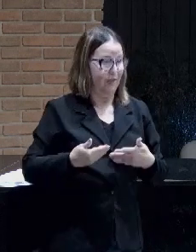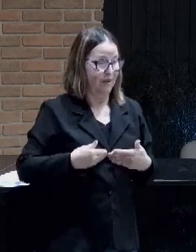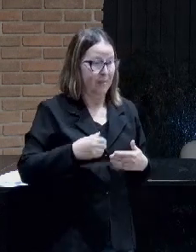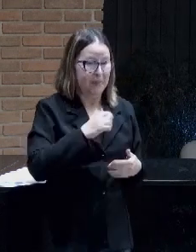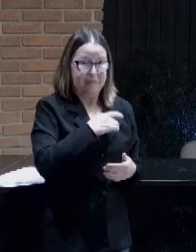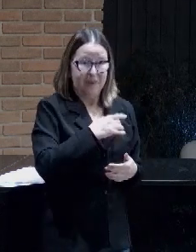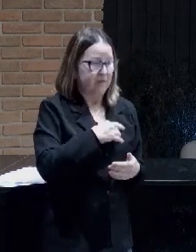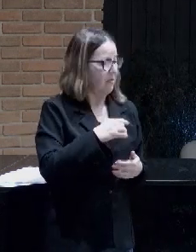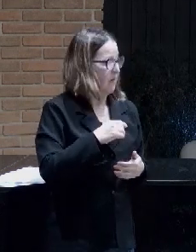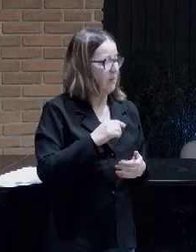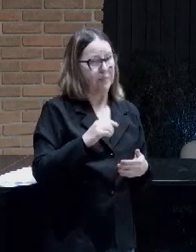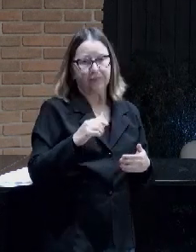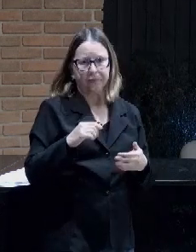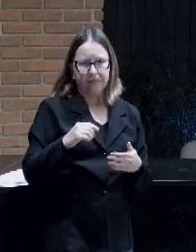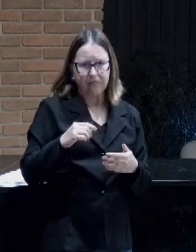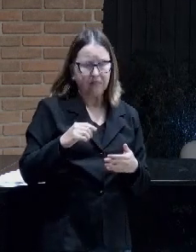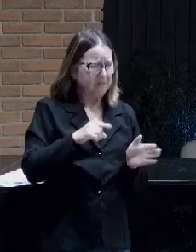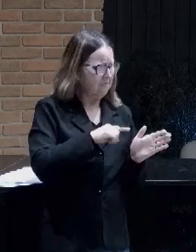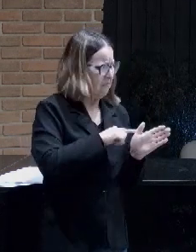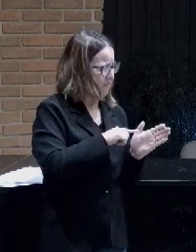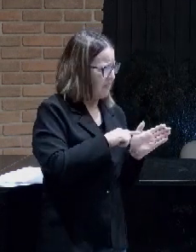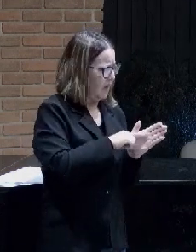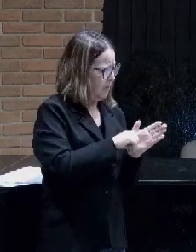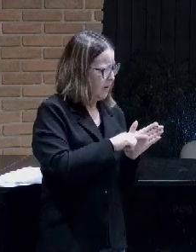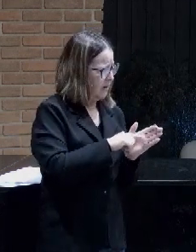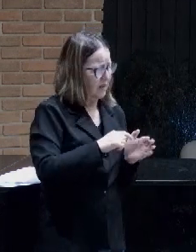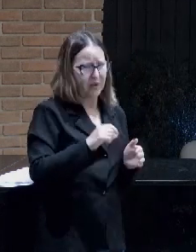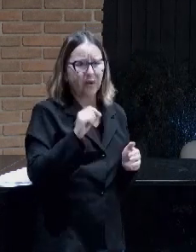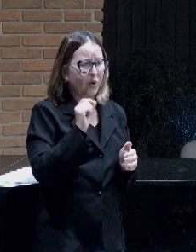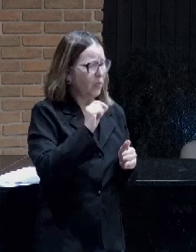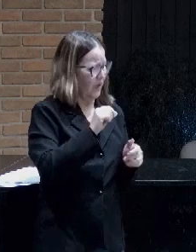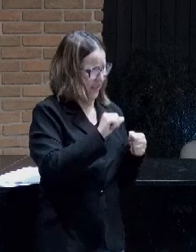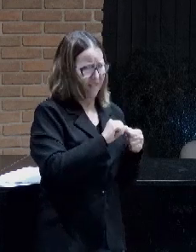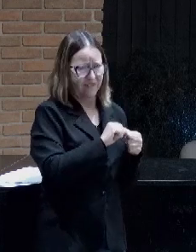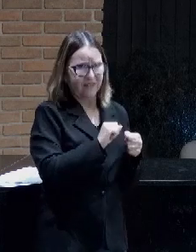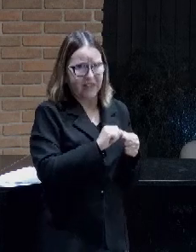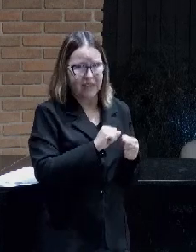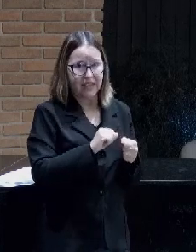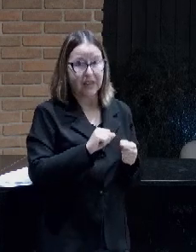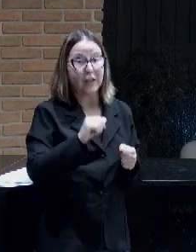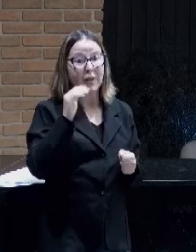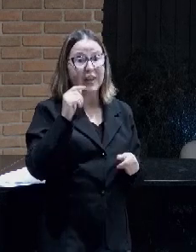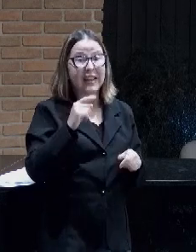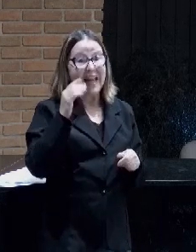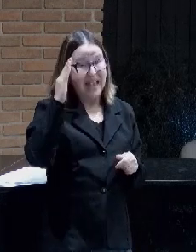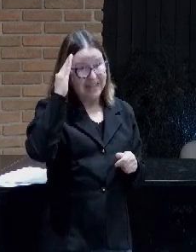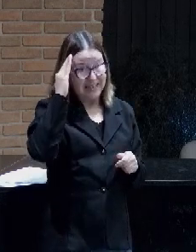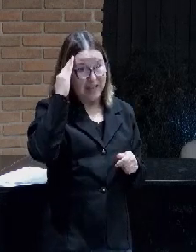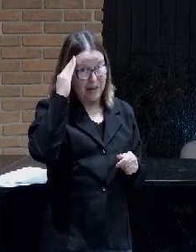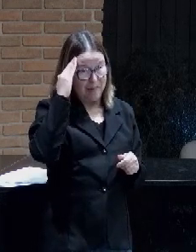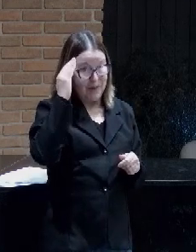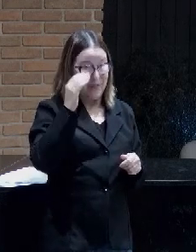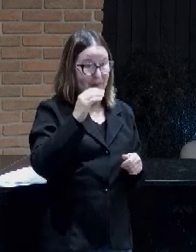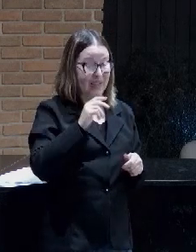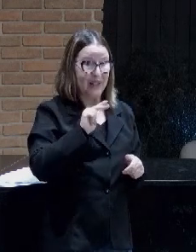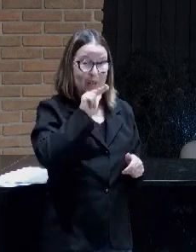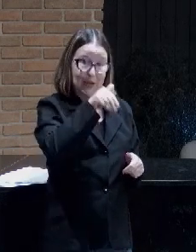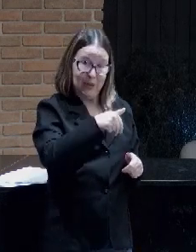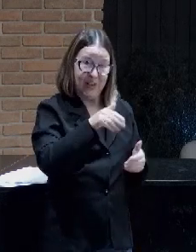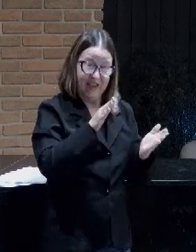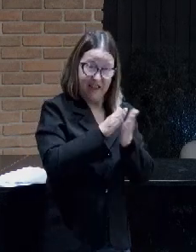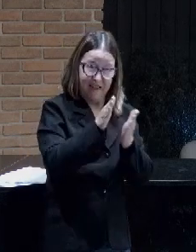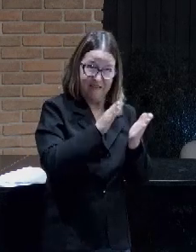perguntaram, o que é isso que você fez? Pois aqueles homens sabiam que Jonas estava fugindo da presença do Senhor, porque ele lhes